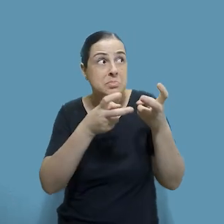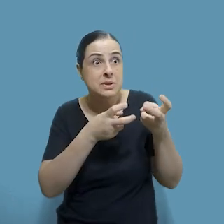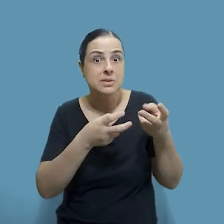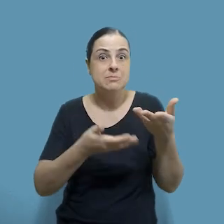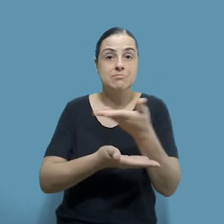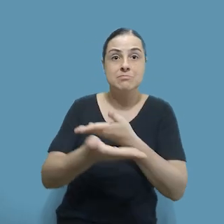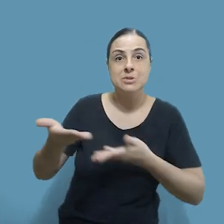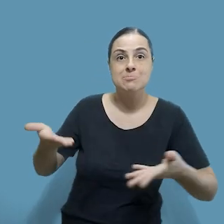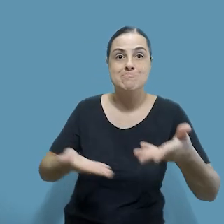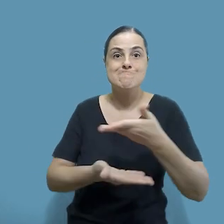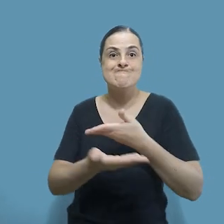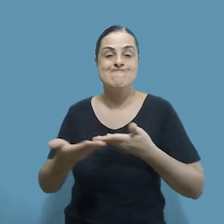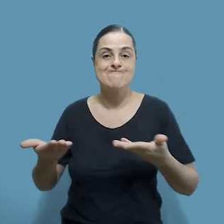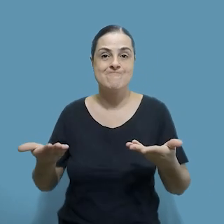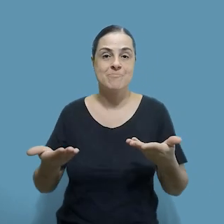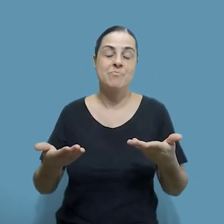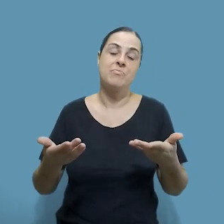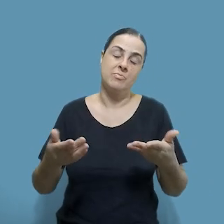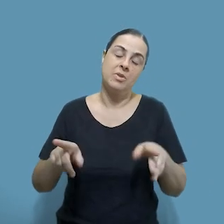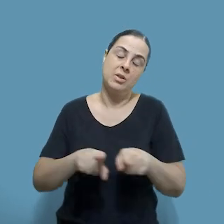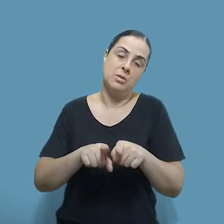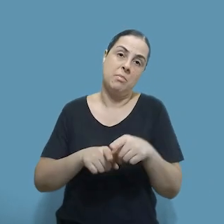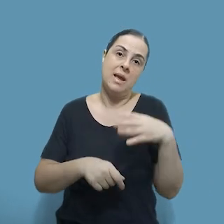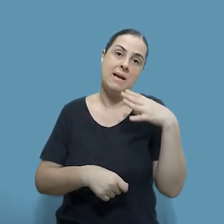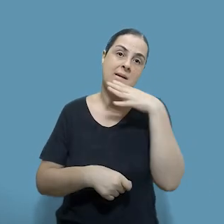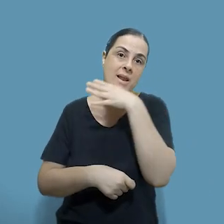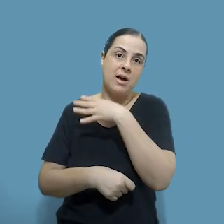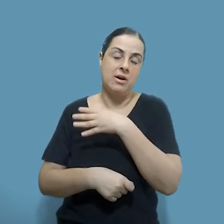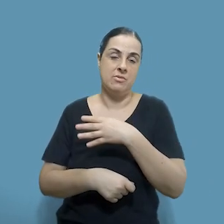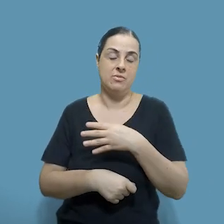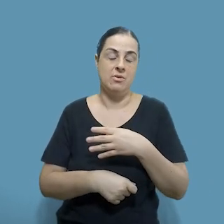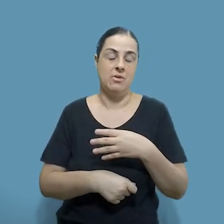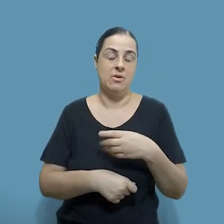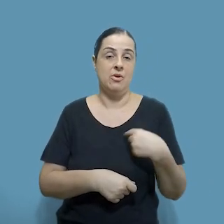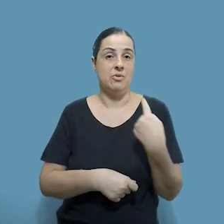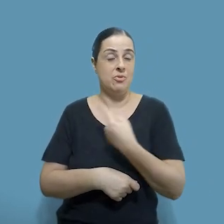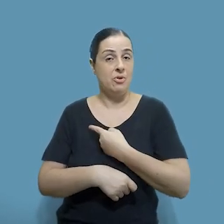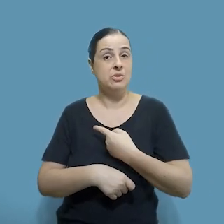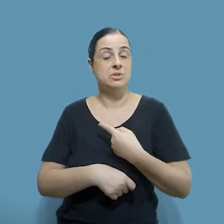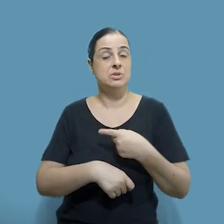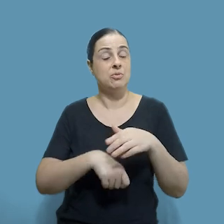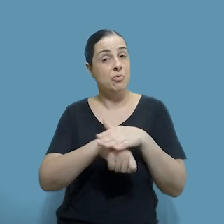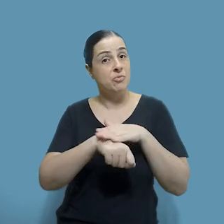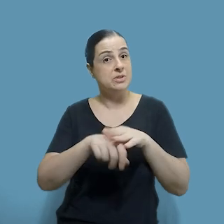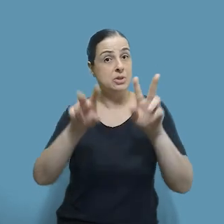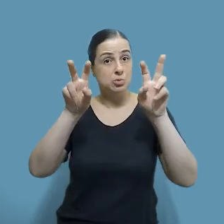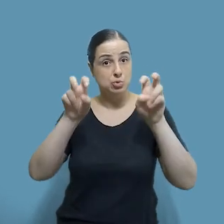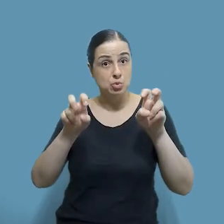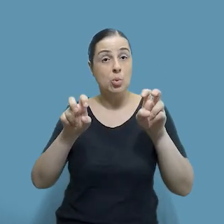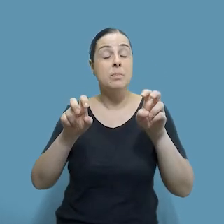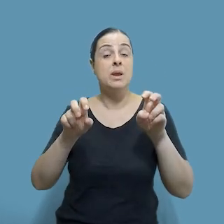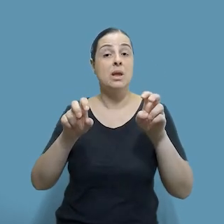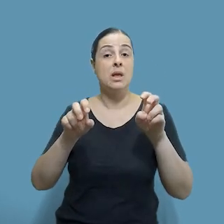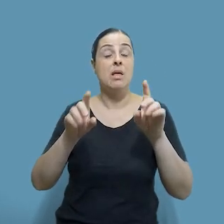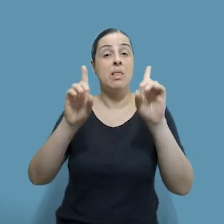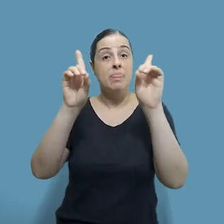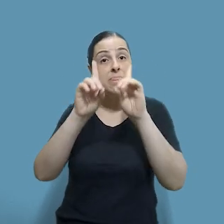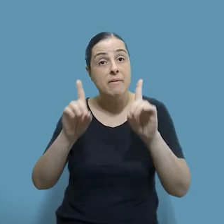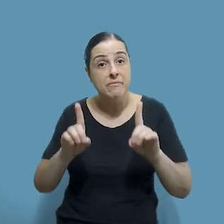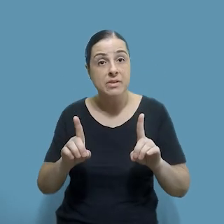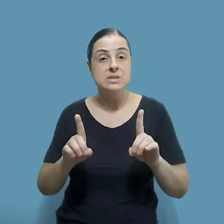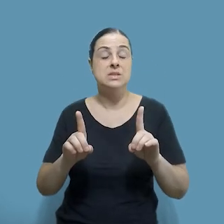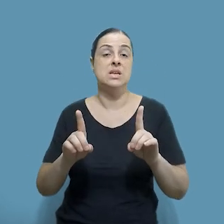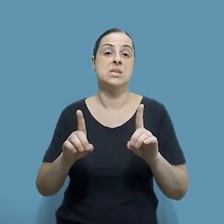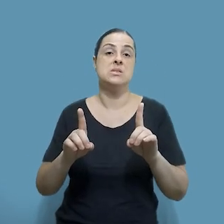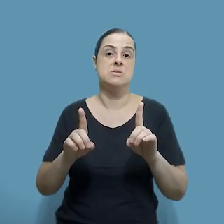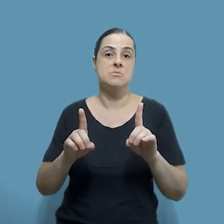acho que, assim, claro que a gente está falando de algumas deficiências que precisam, né, de, vamos dizer assim, um pouco